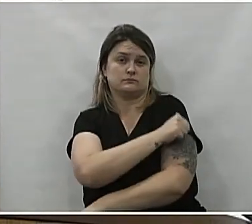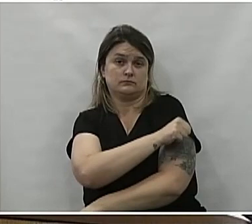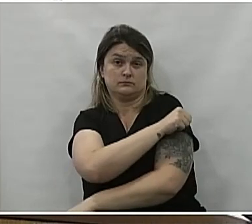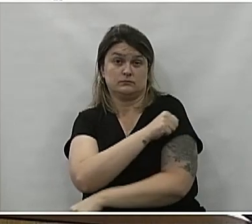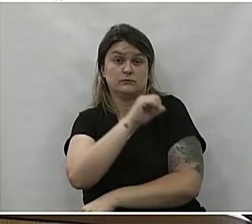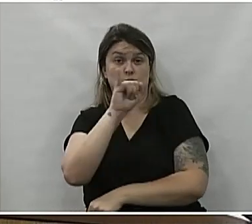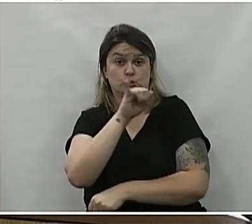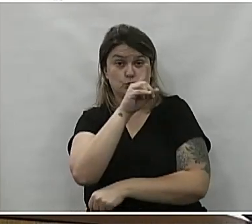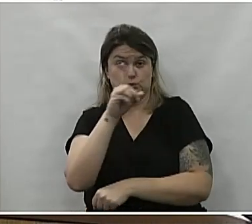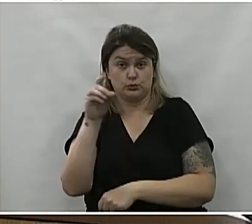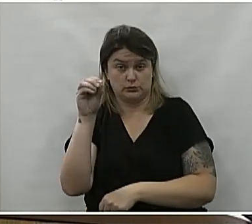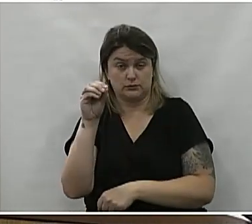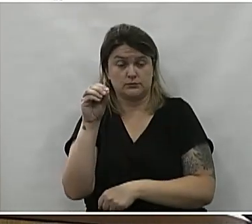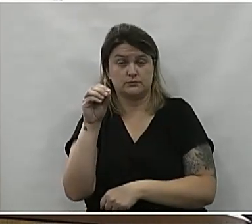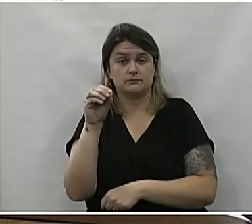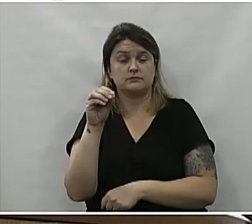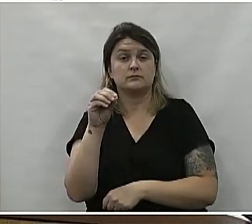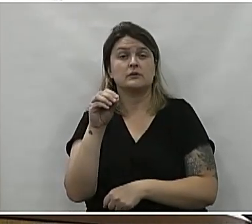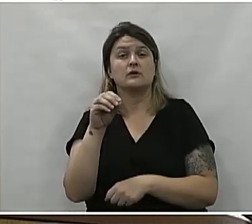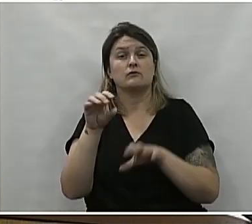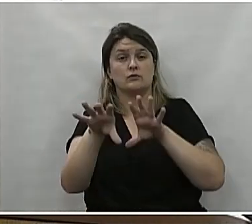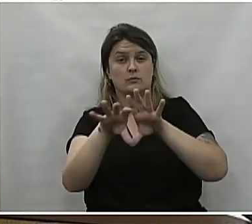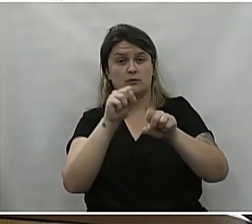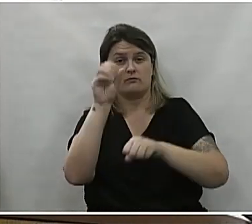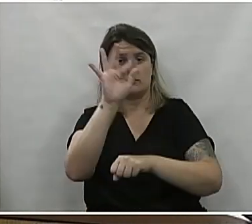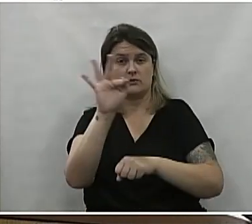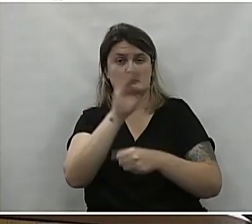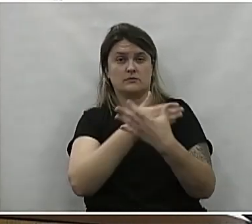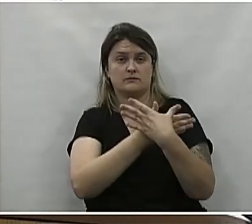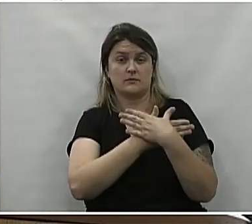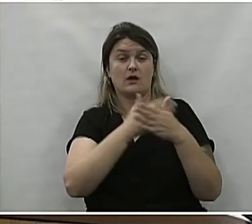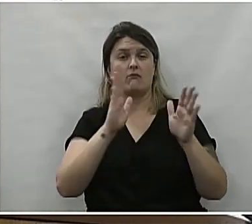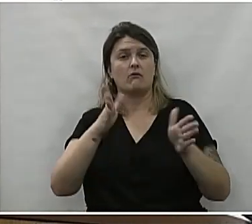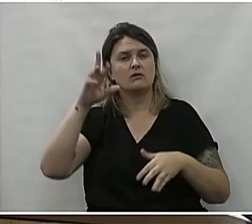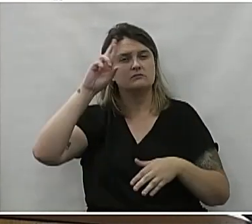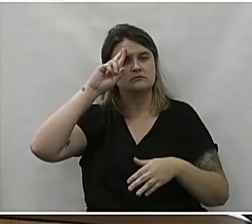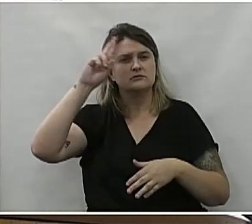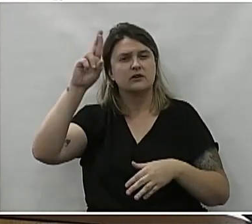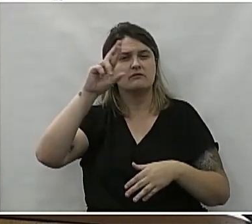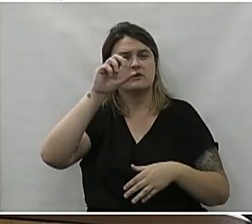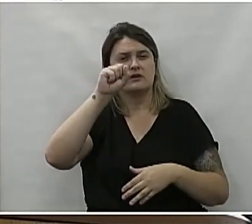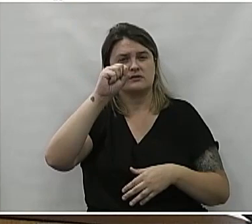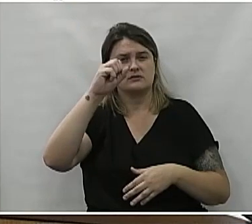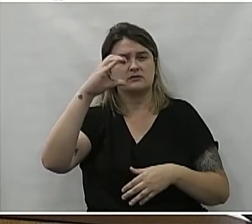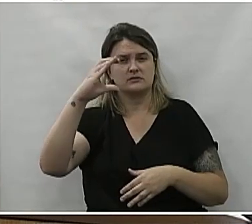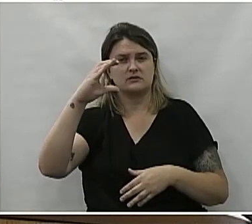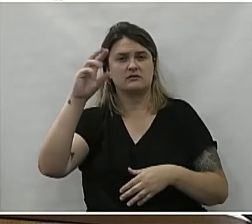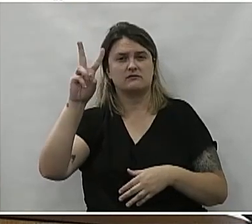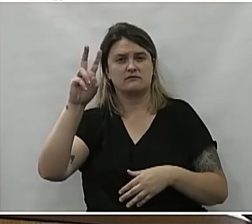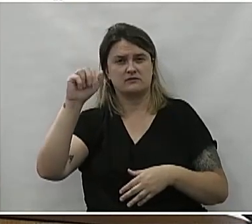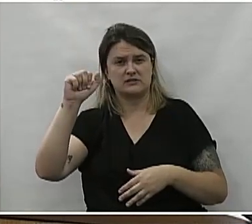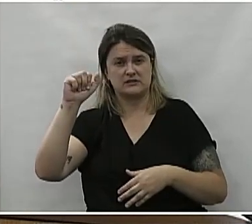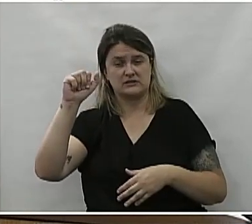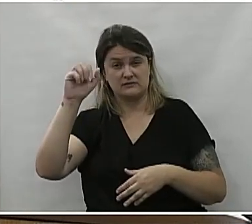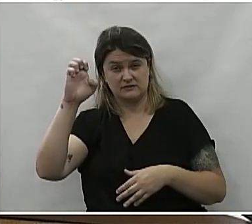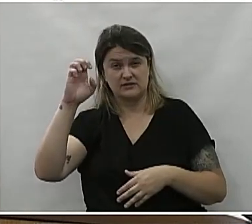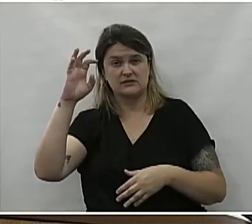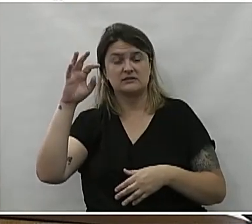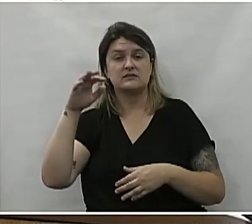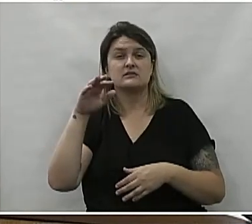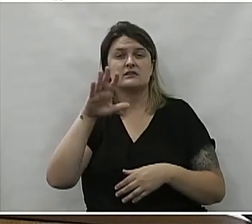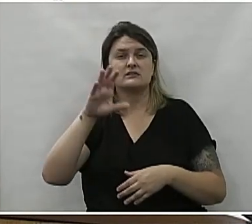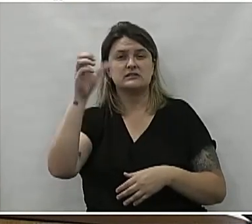Arisson Sachinsky É enfermeiro graduado Pela UGV Chefe hoje Da SCVSAT Da Sexta Regional De Saúde